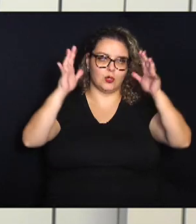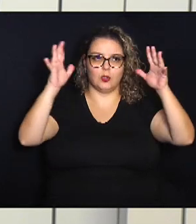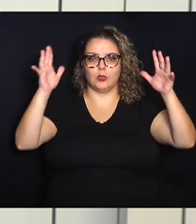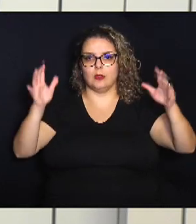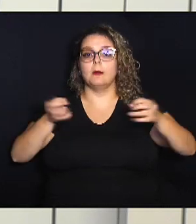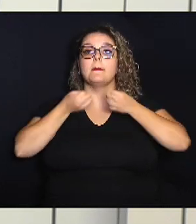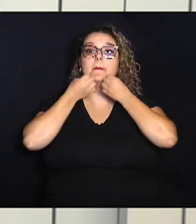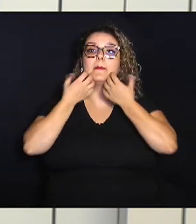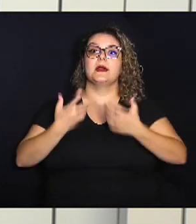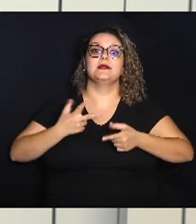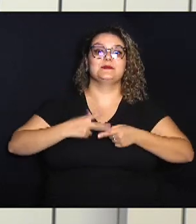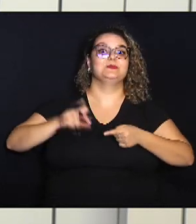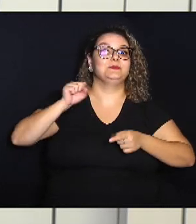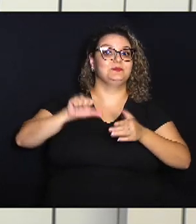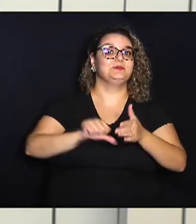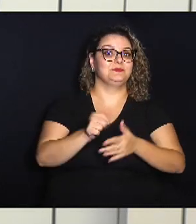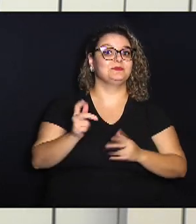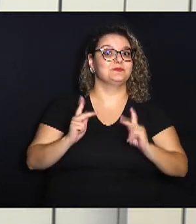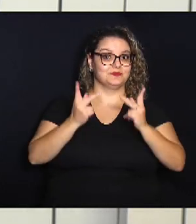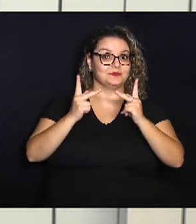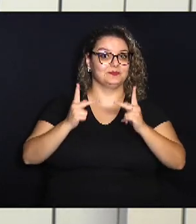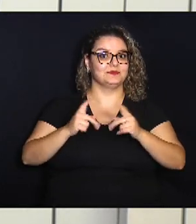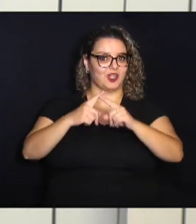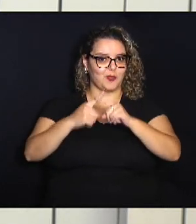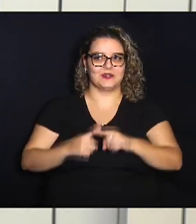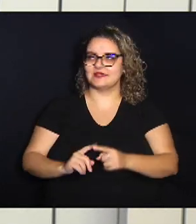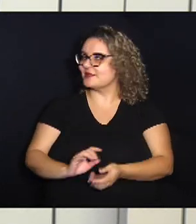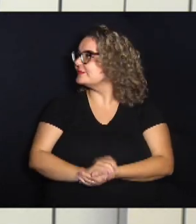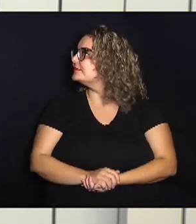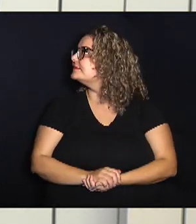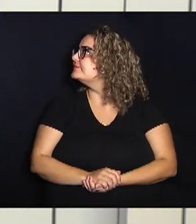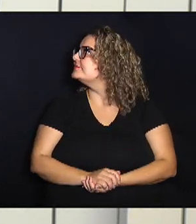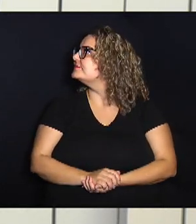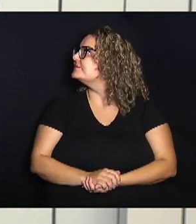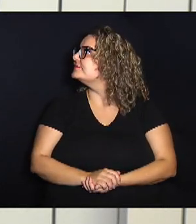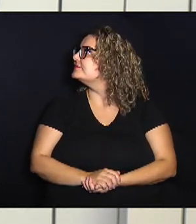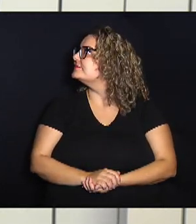e conquistou a primeira vitória na competição.